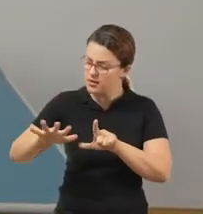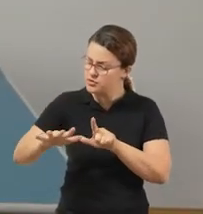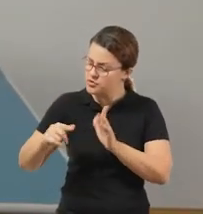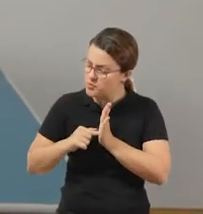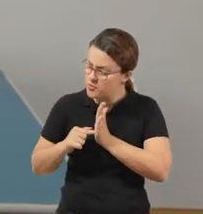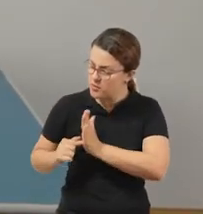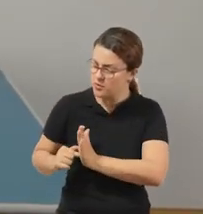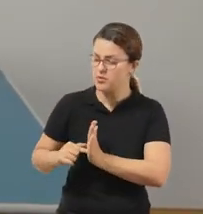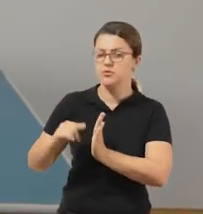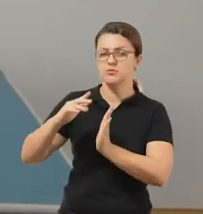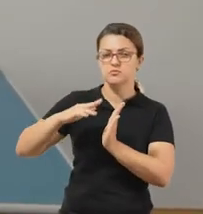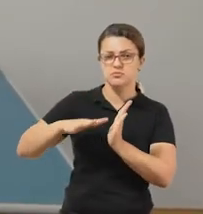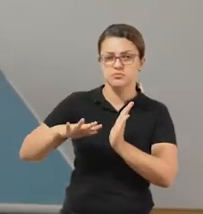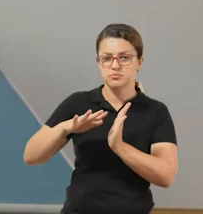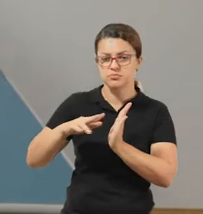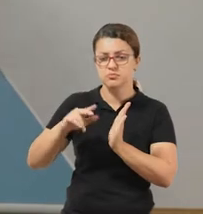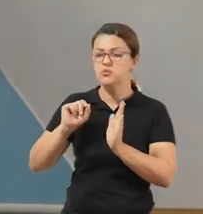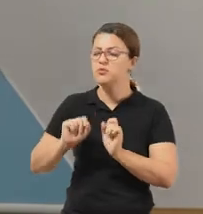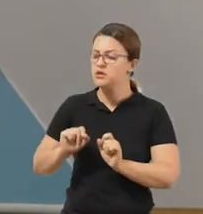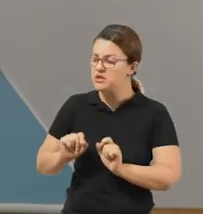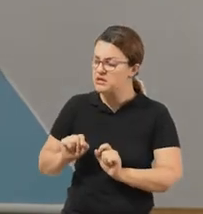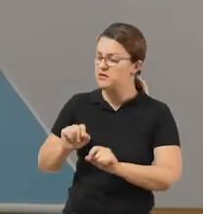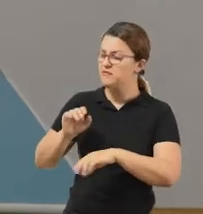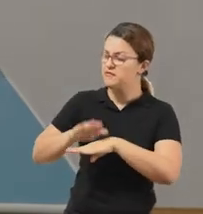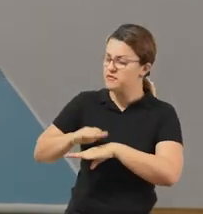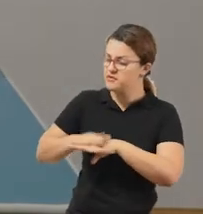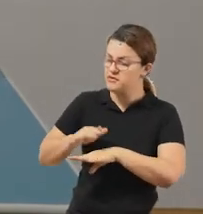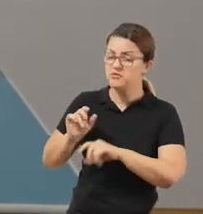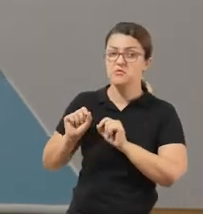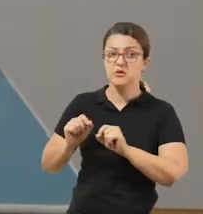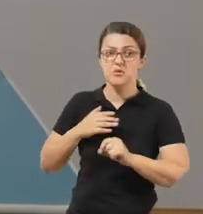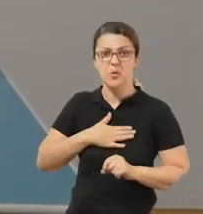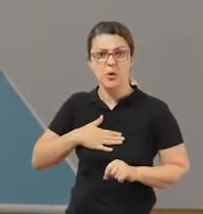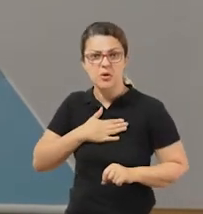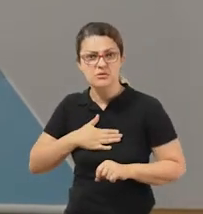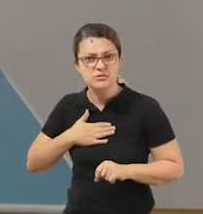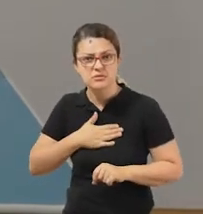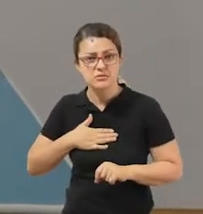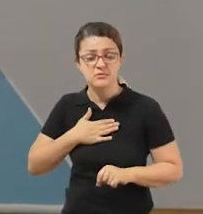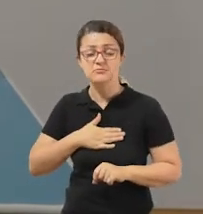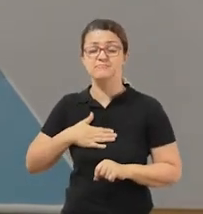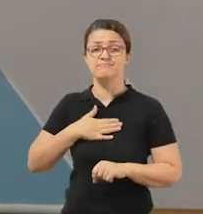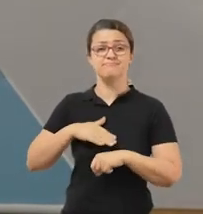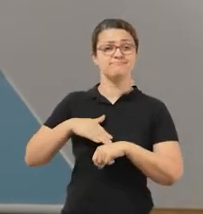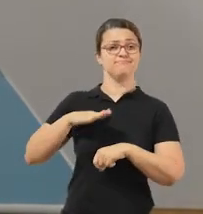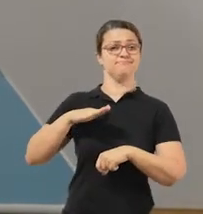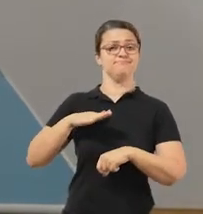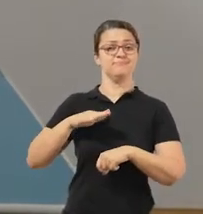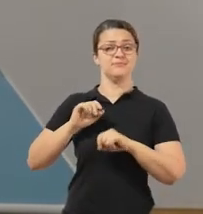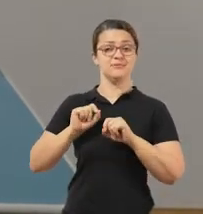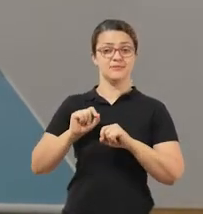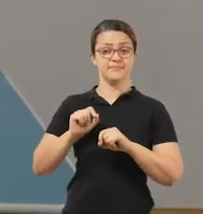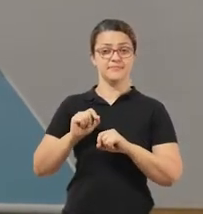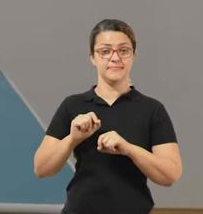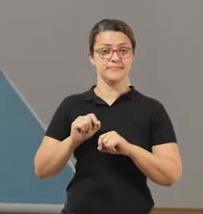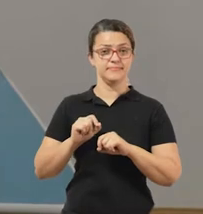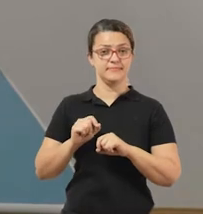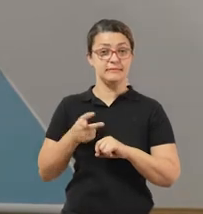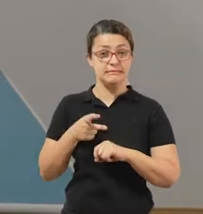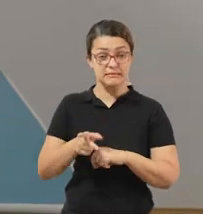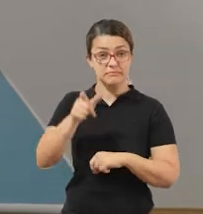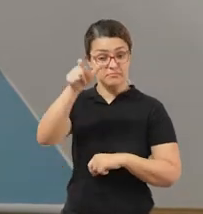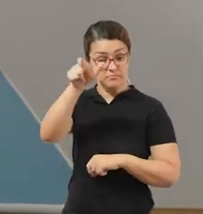né? Vocês explorem o que ele tá fazendo, o que ele mais gosta. E a gente faz muito na escola assim, a gente